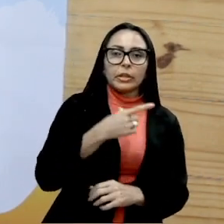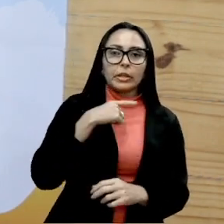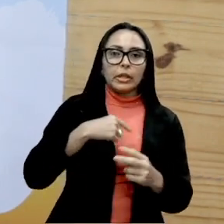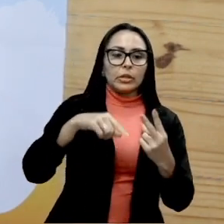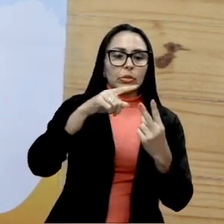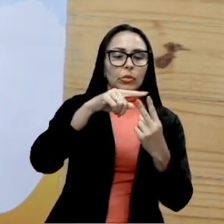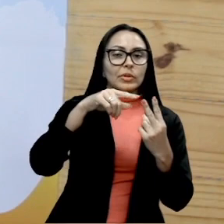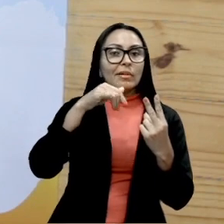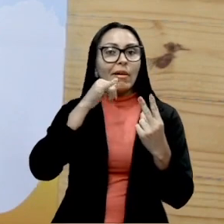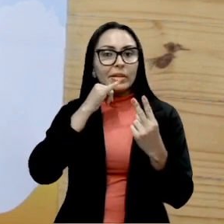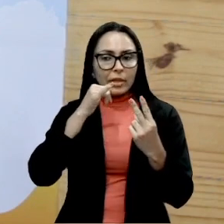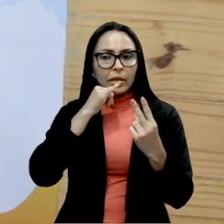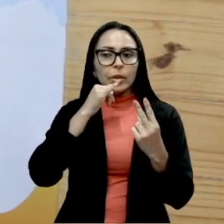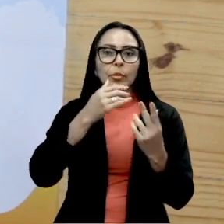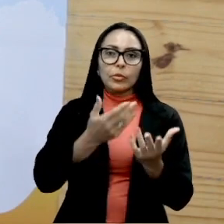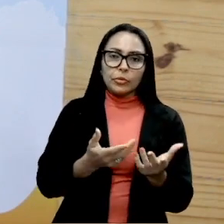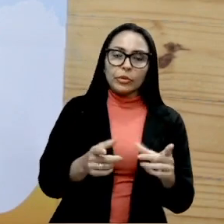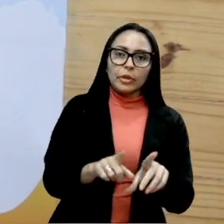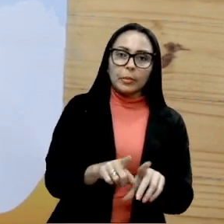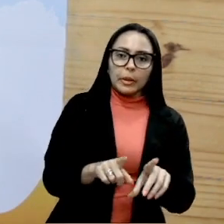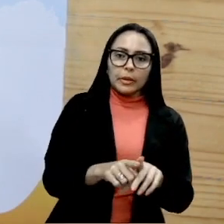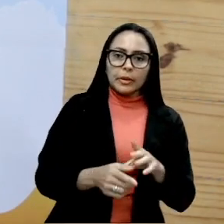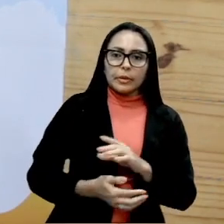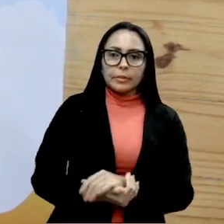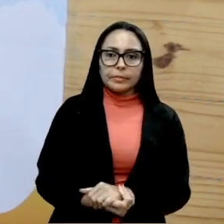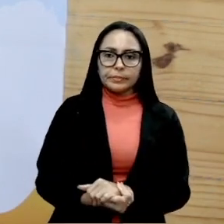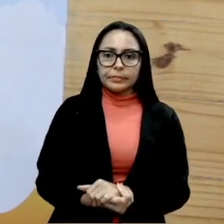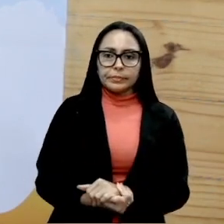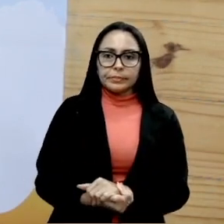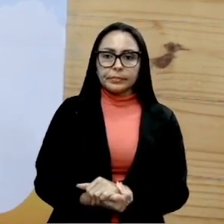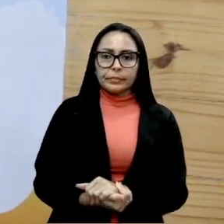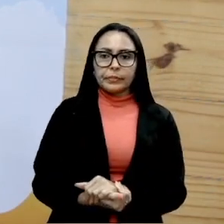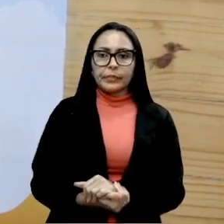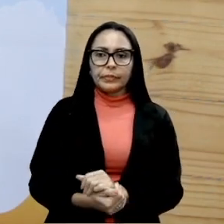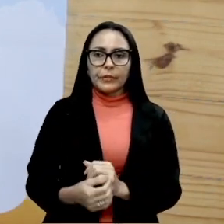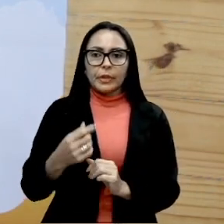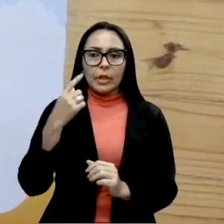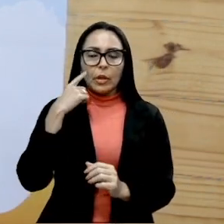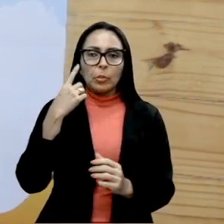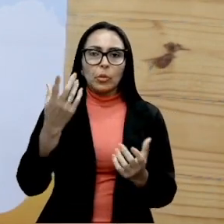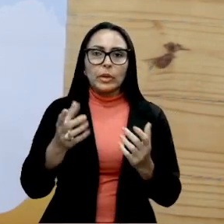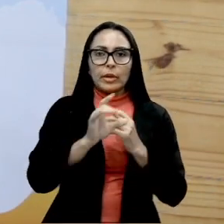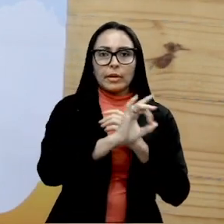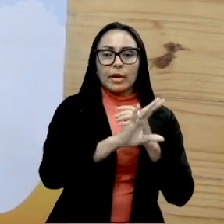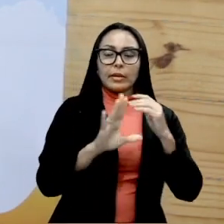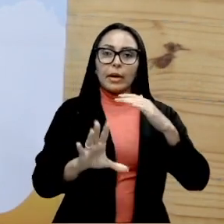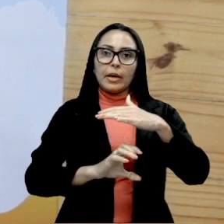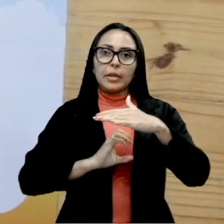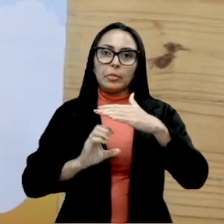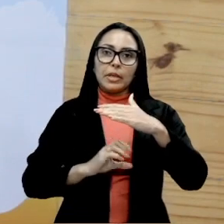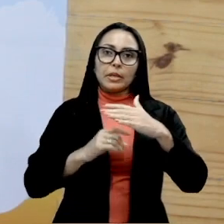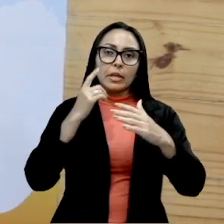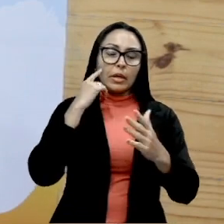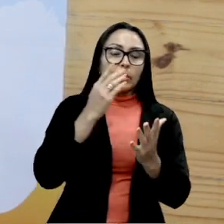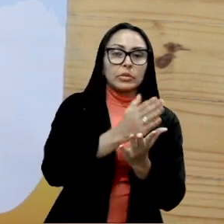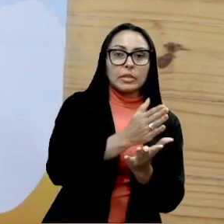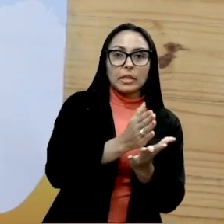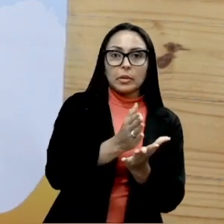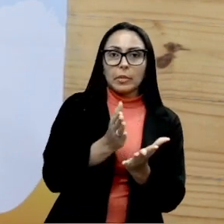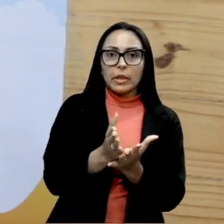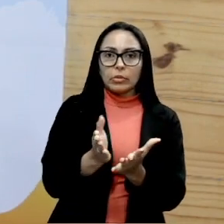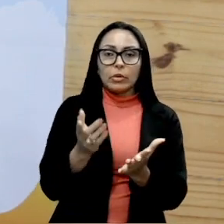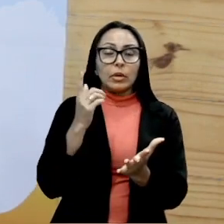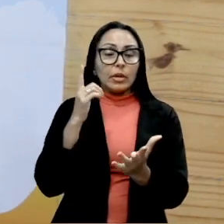exemplos, né? Claro que esses não são documentos fixos definitivos, porque cada empresa, cada segmento de mercado tem liberdade